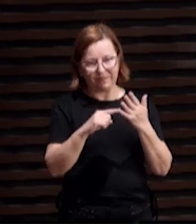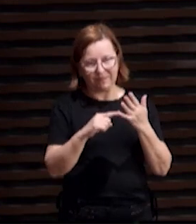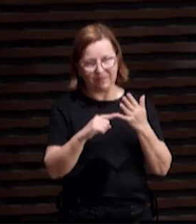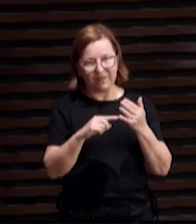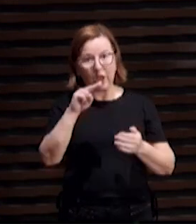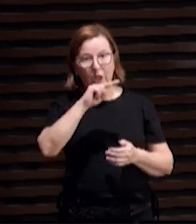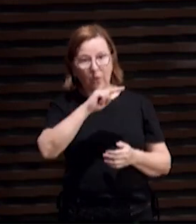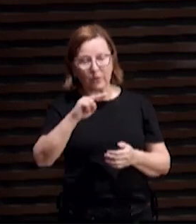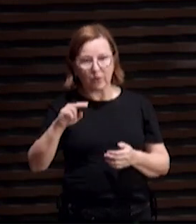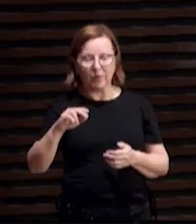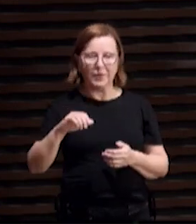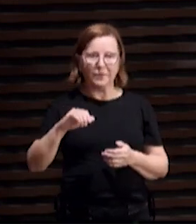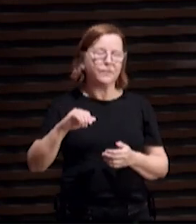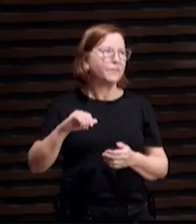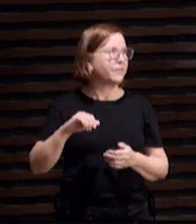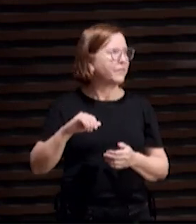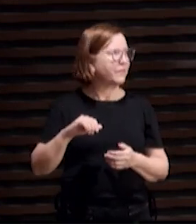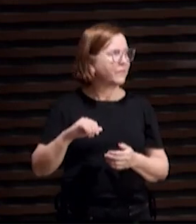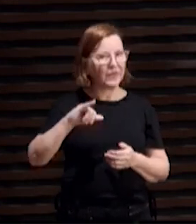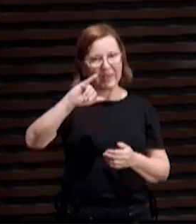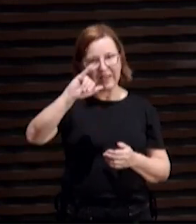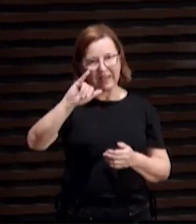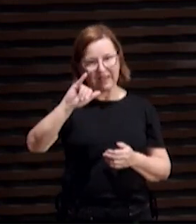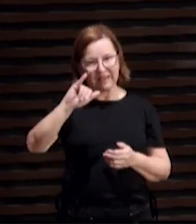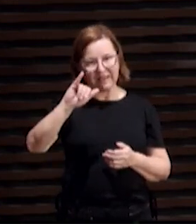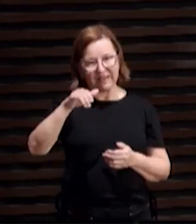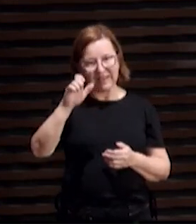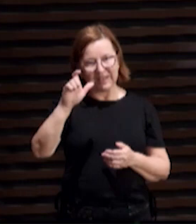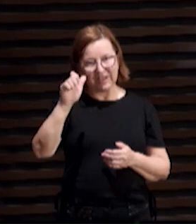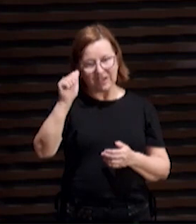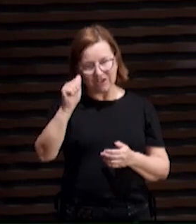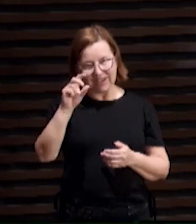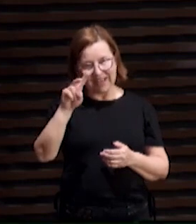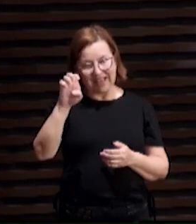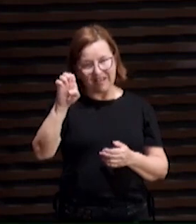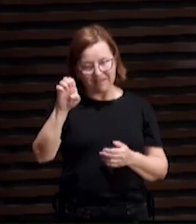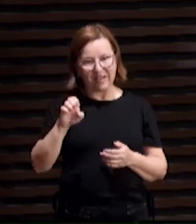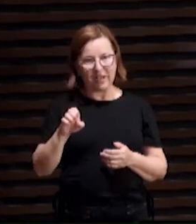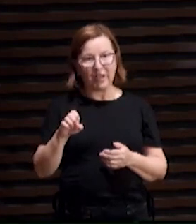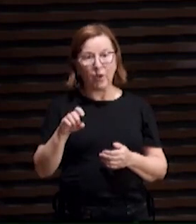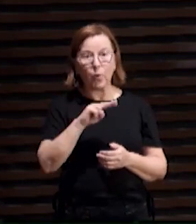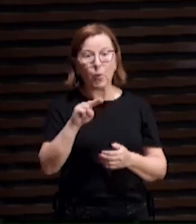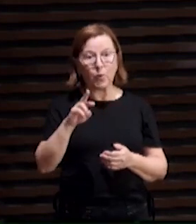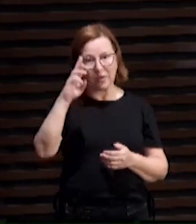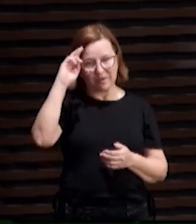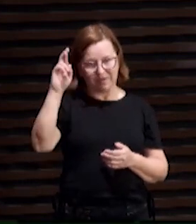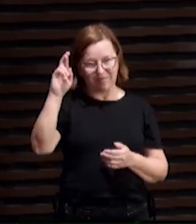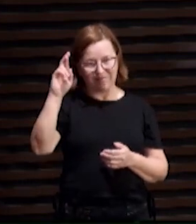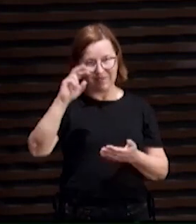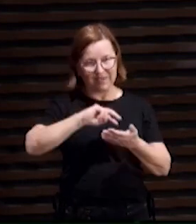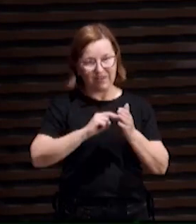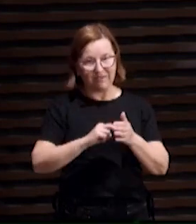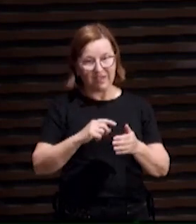Yahvé. É o nome Senhor, é o nome Eu Sou, é